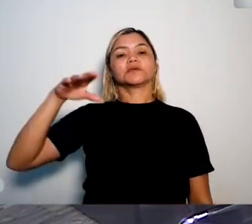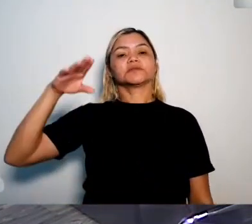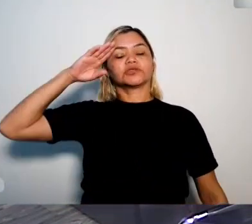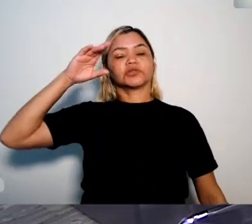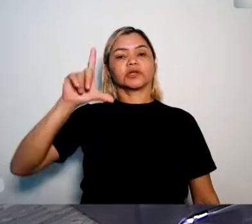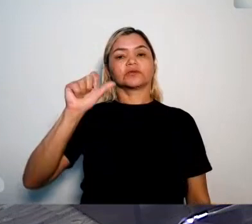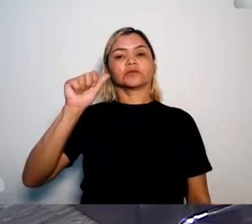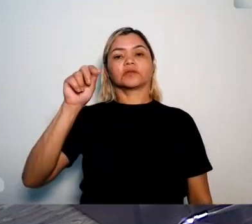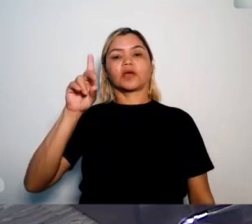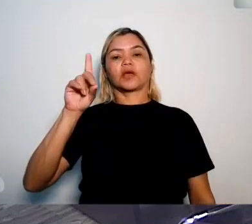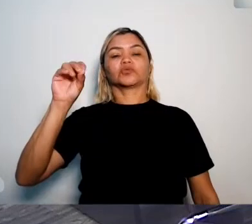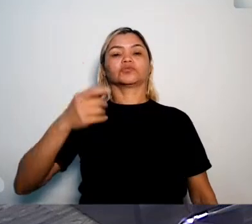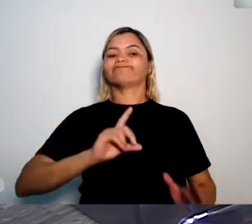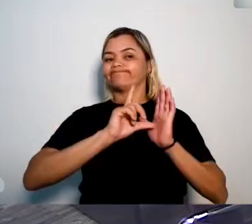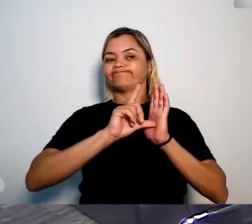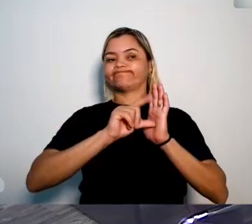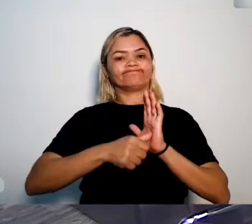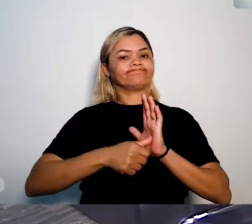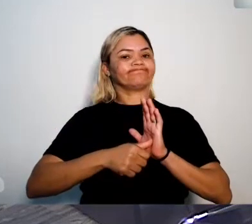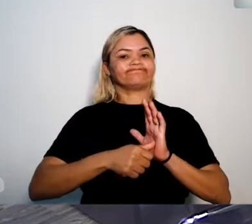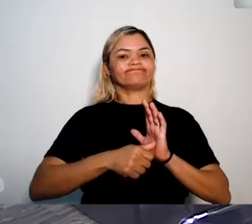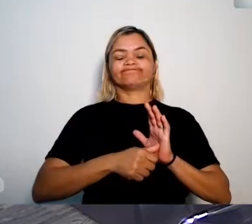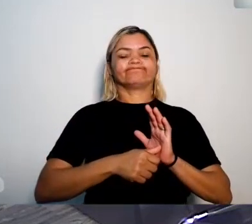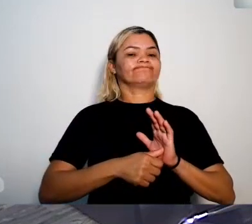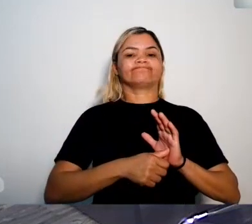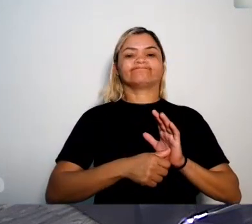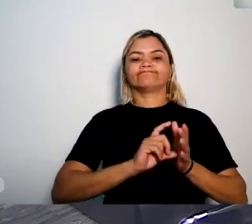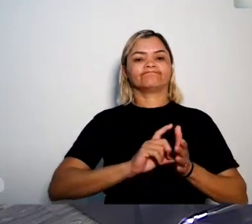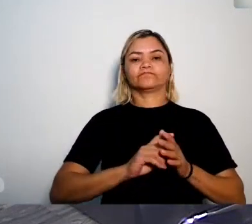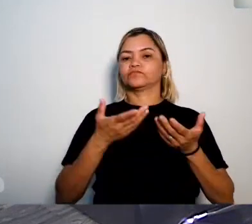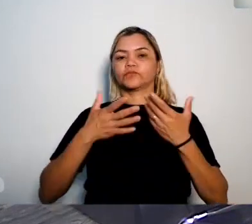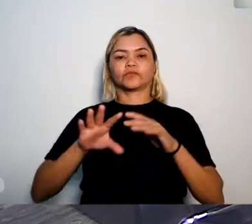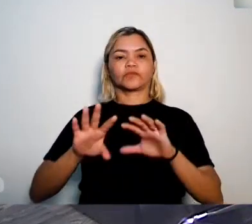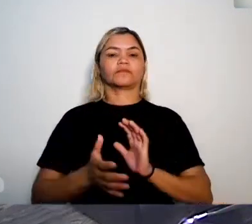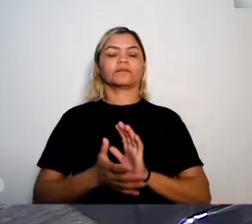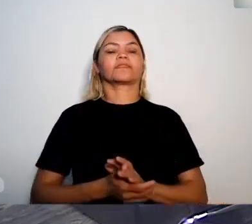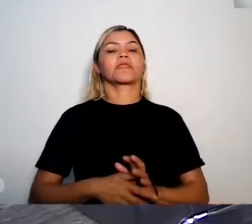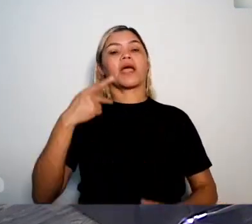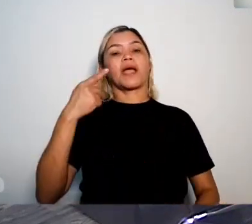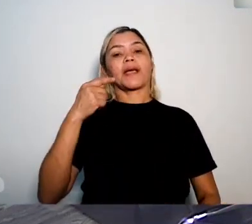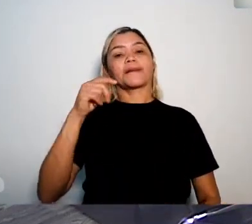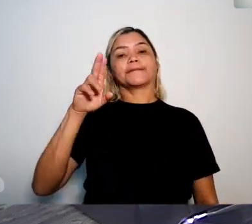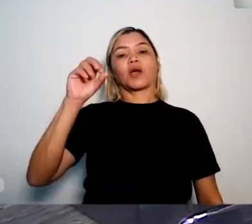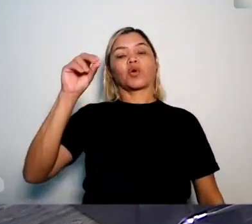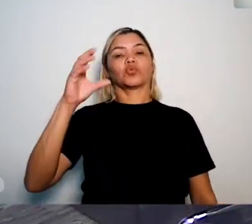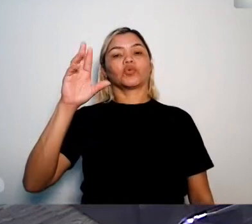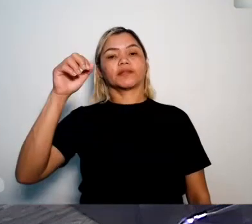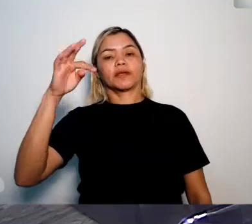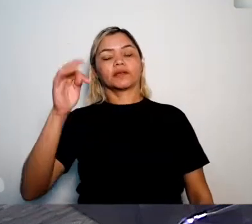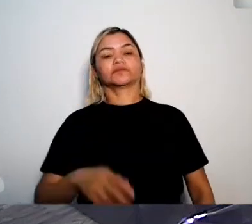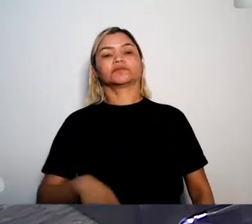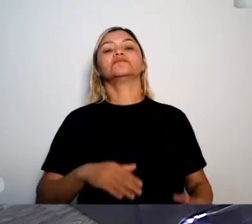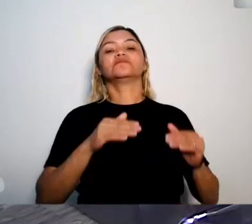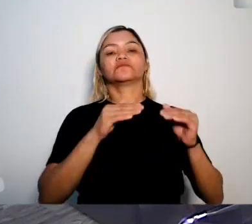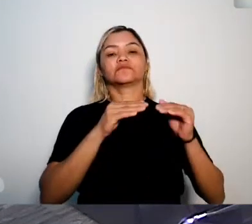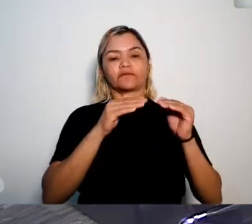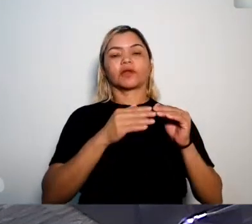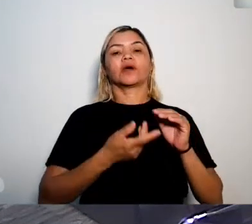adiamento do projeto 81. Vereador Paulo Renato. Favorável, adiamento. Vereador Zé